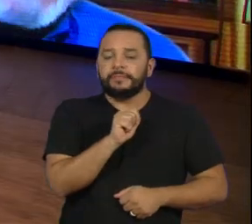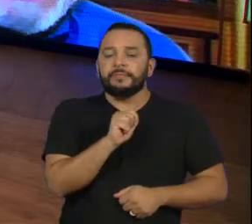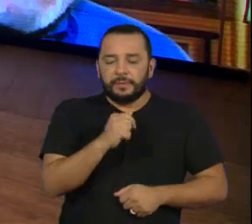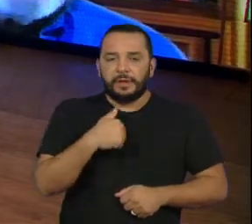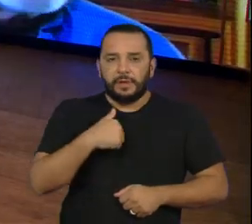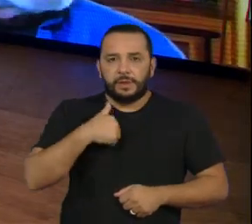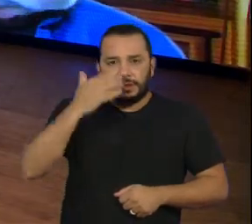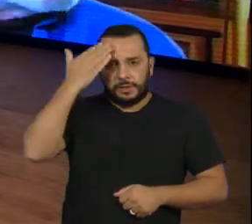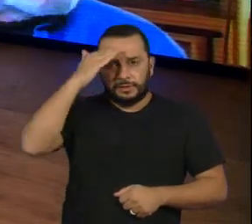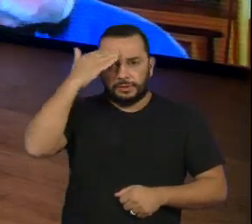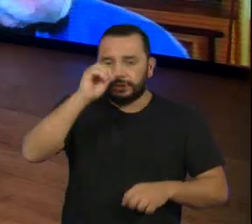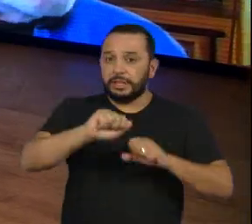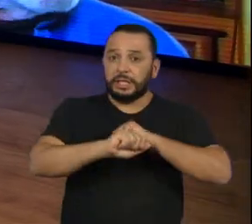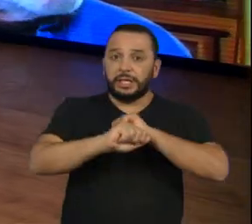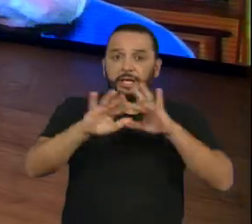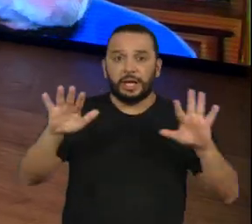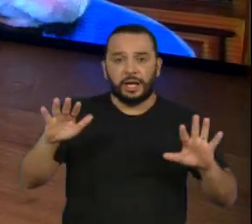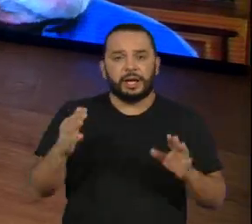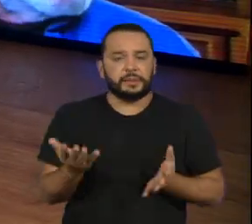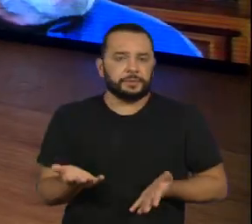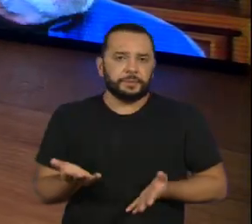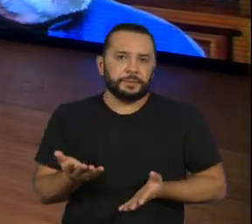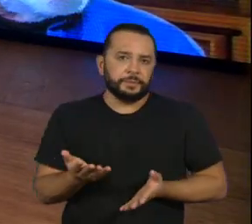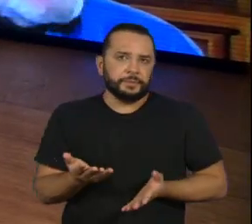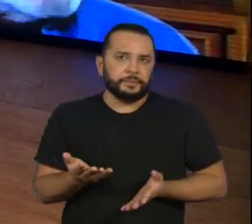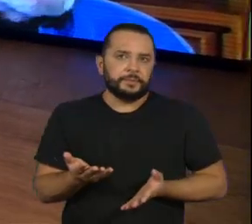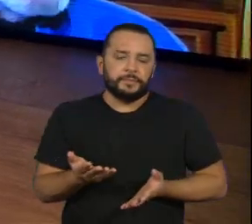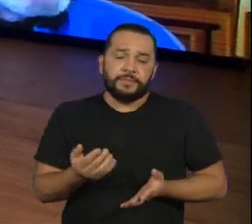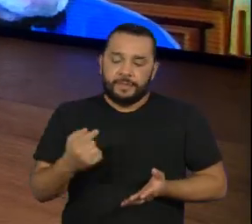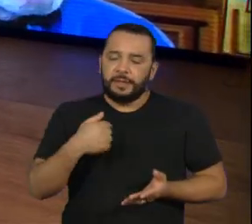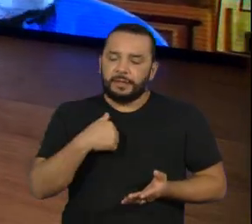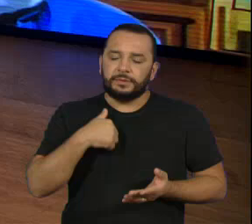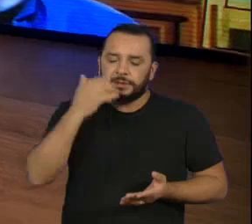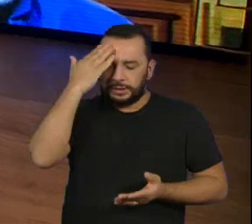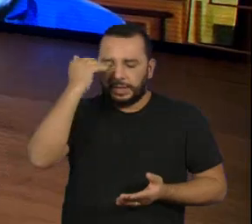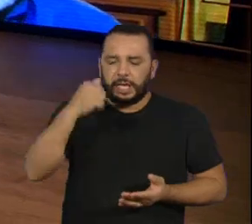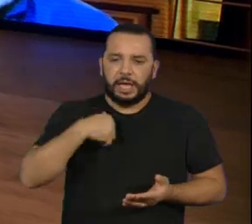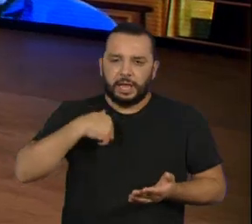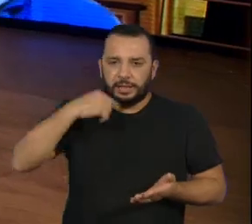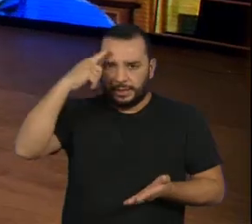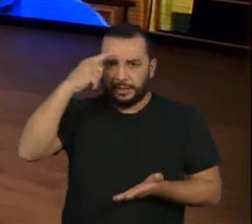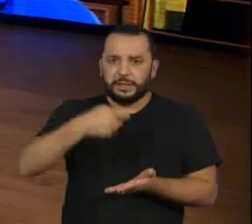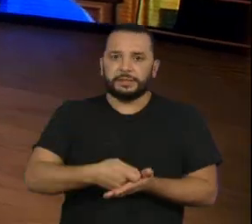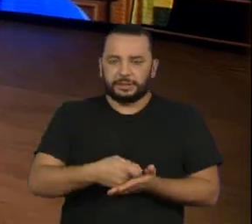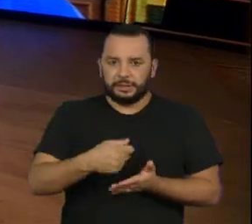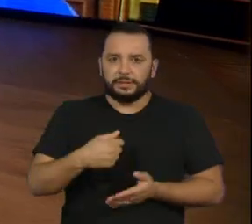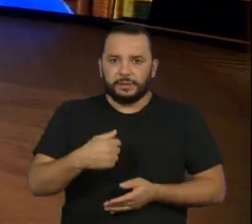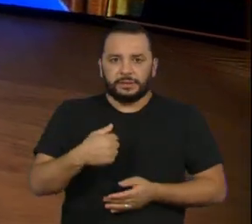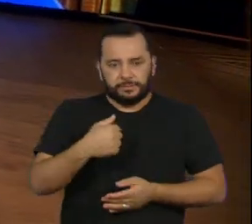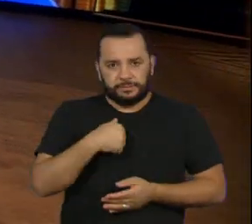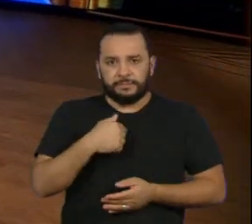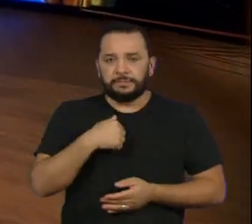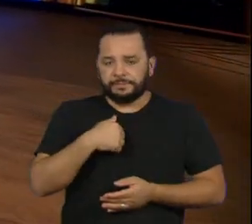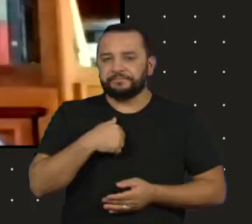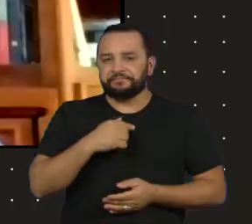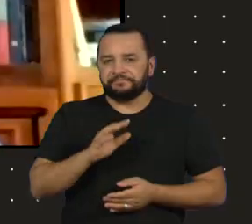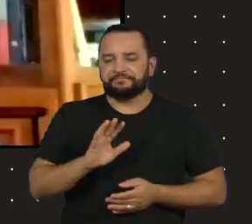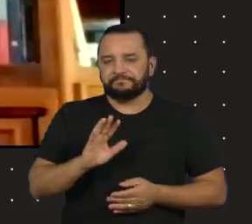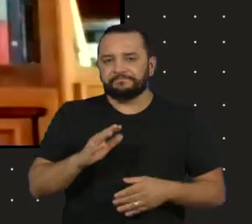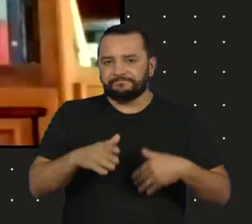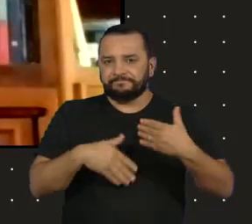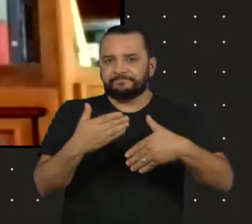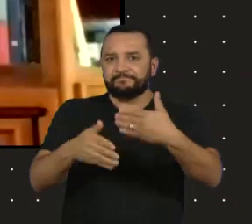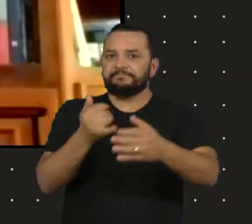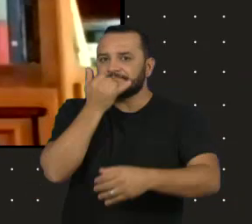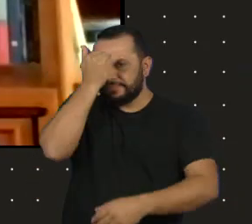Havia claros sinais de que essa decisão me levaria onde levou, e até hoje